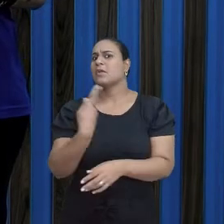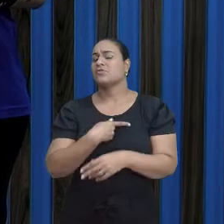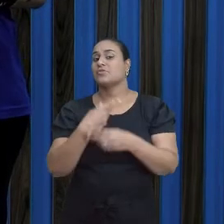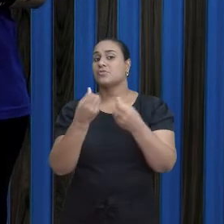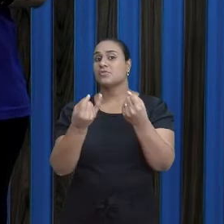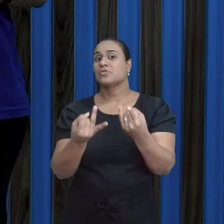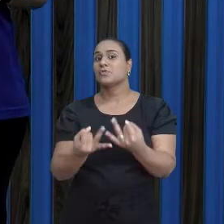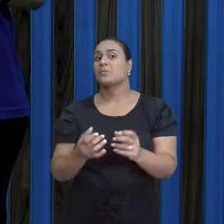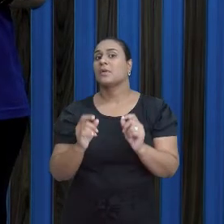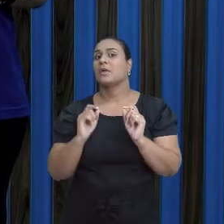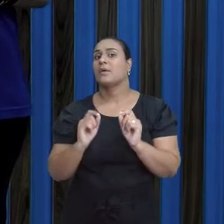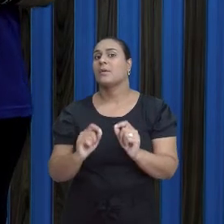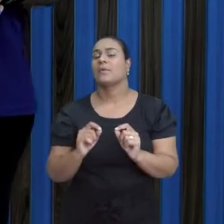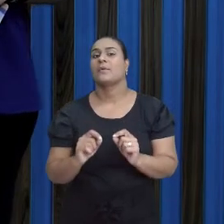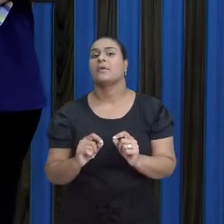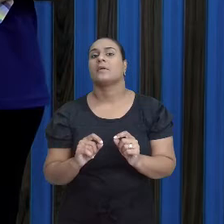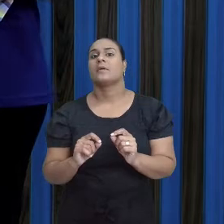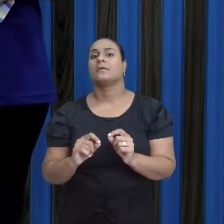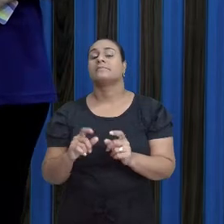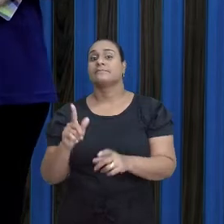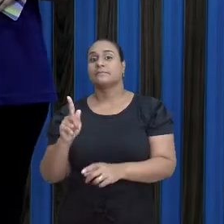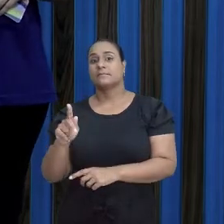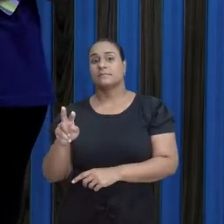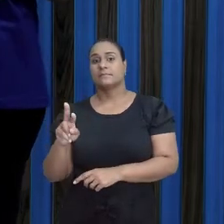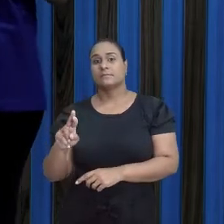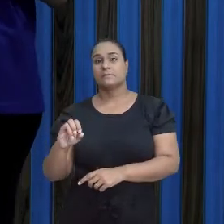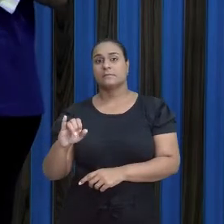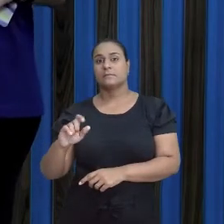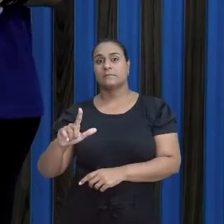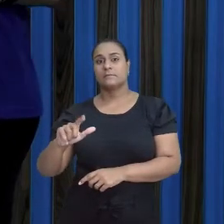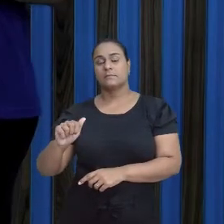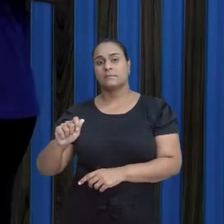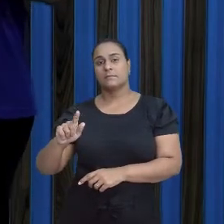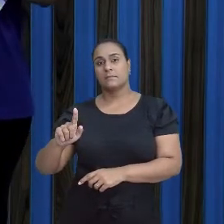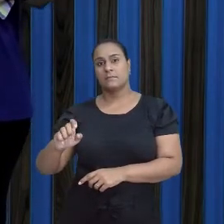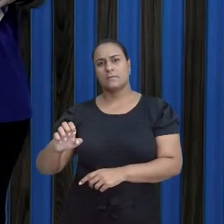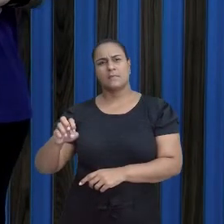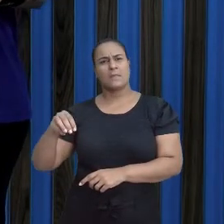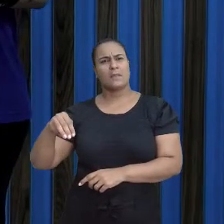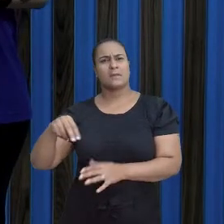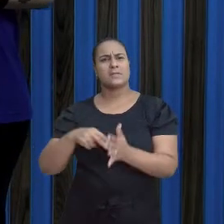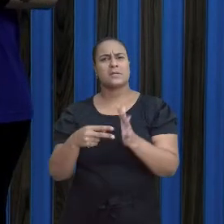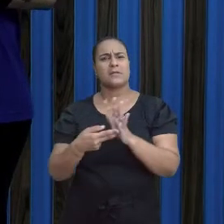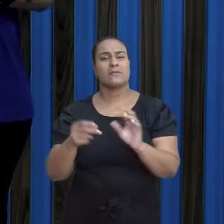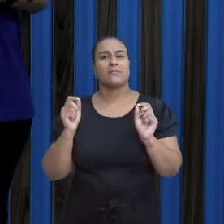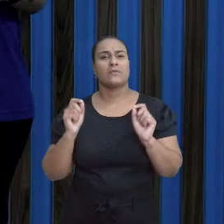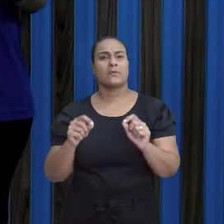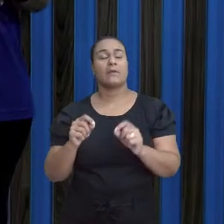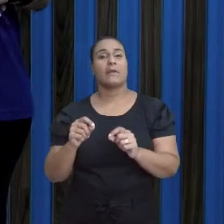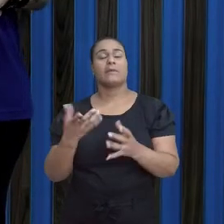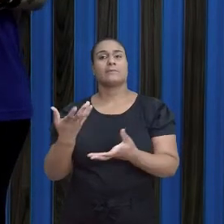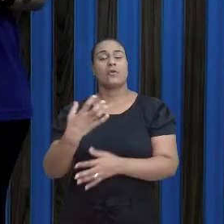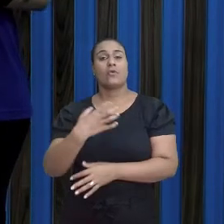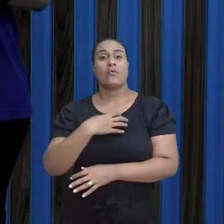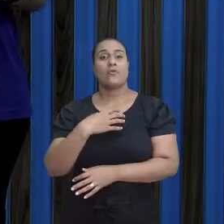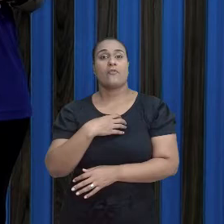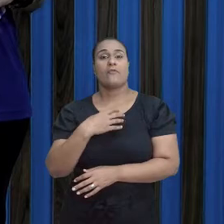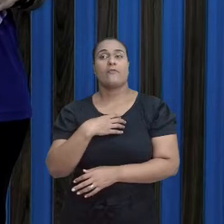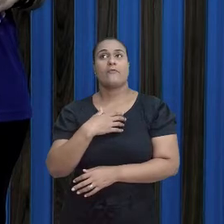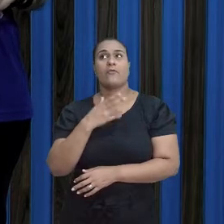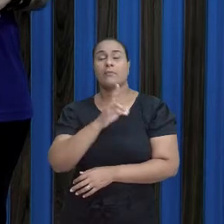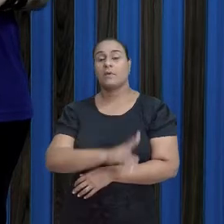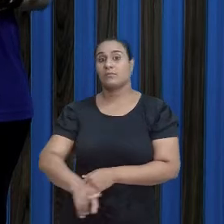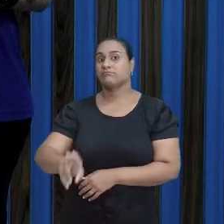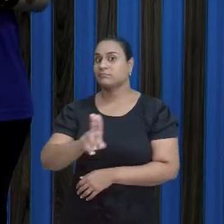por exemplo, na grilagem, né, que hoje é muito debatido. O que é essa grilagem? Né? Uma forma que se